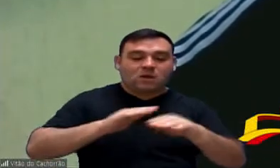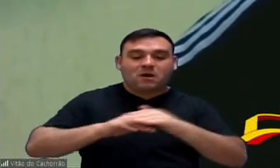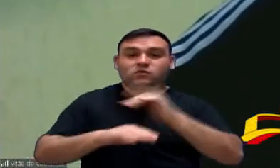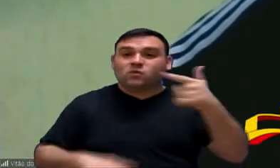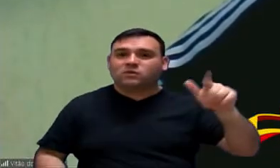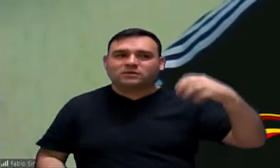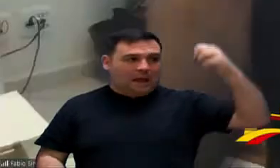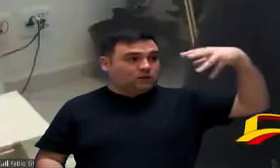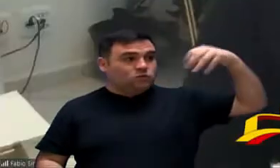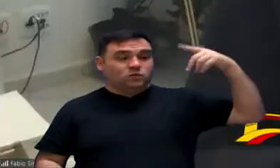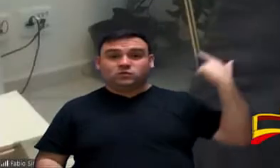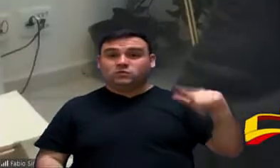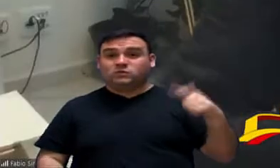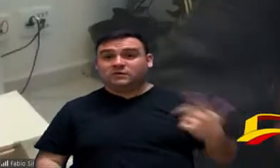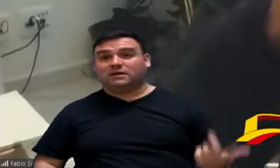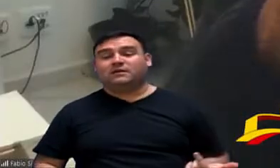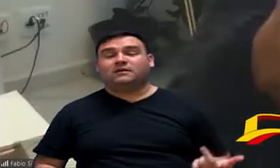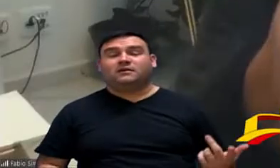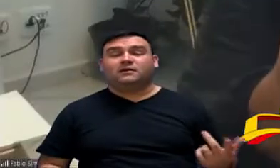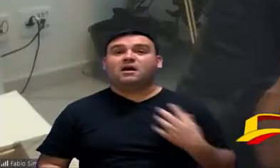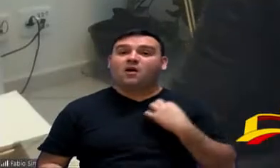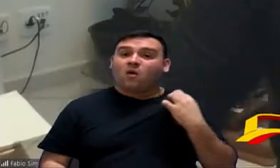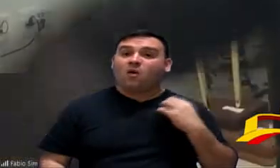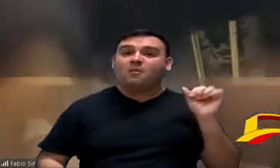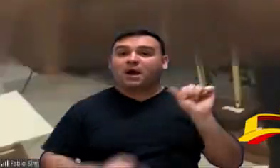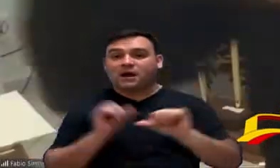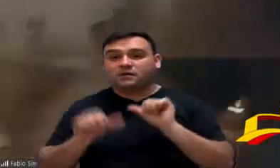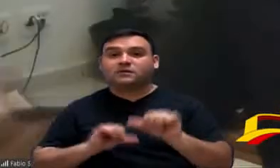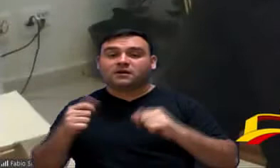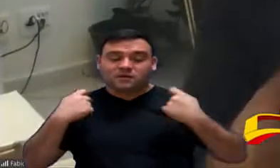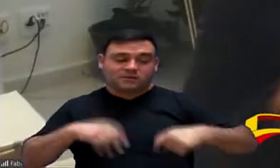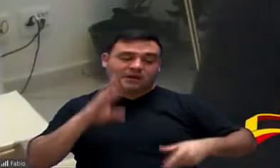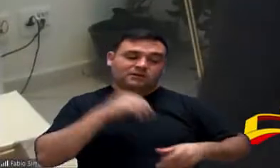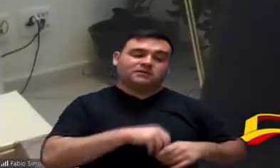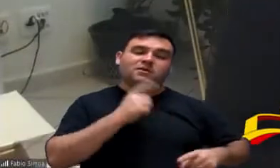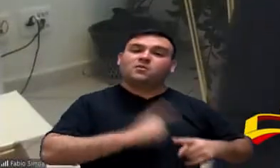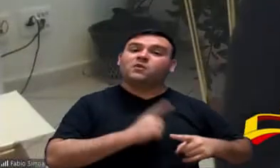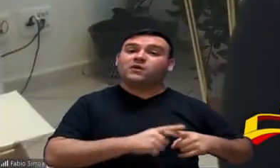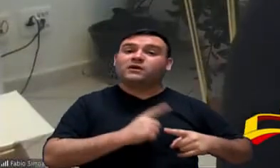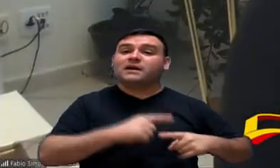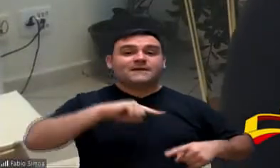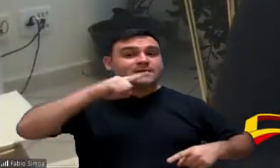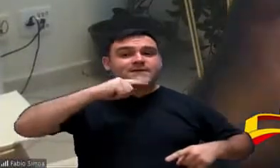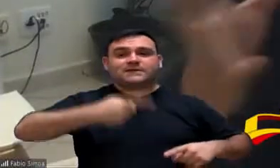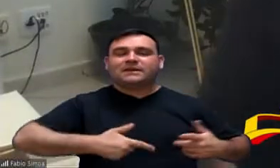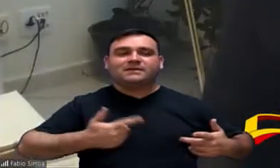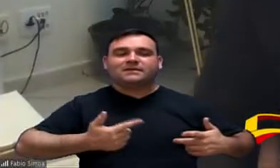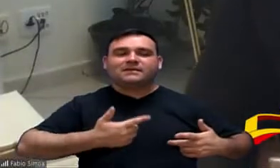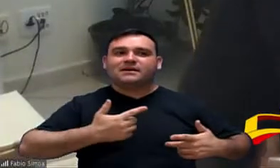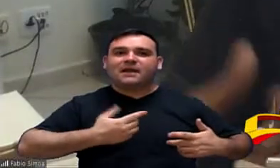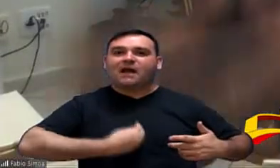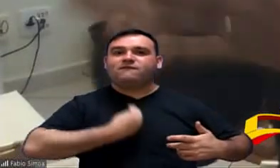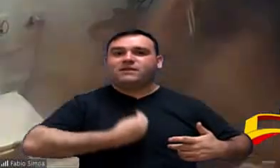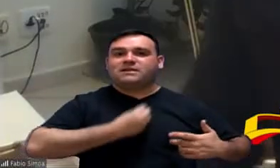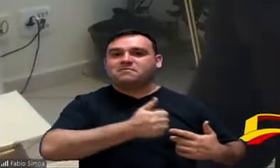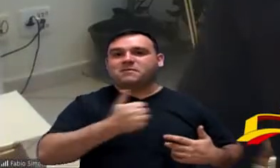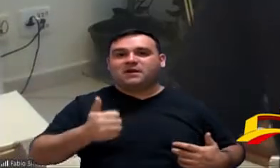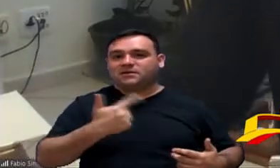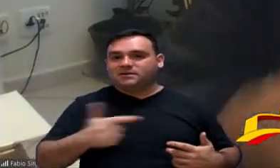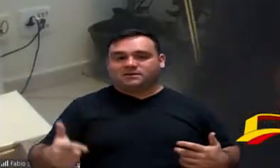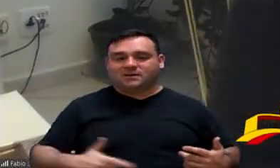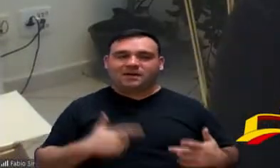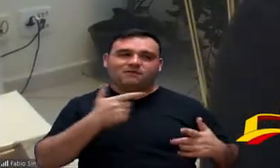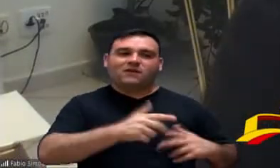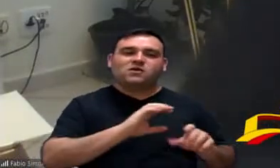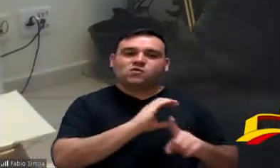sem iluminação. Tem que levar um sapato separado, uma roupa separada para trocar lá, porque não consegue nem ter uma qualidade de vida nem para ir no culto, nem